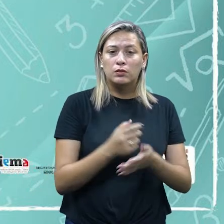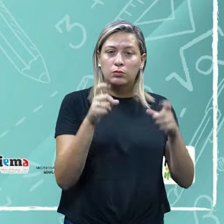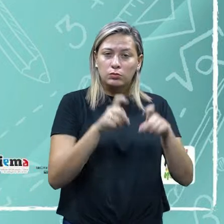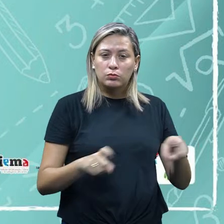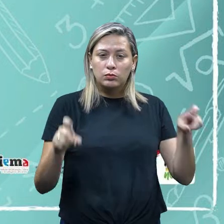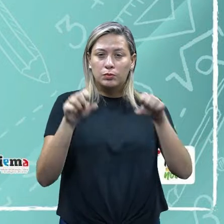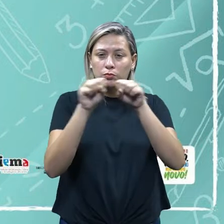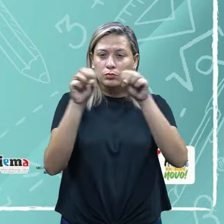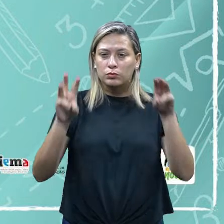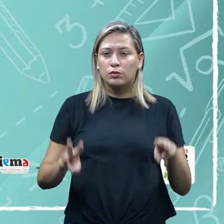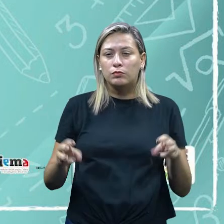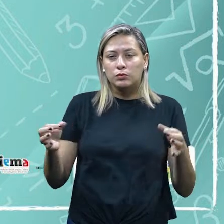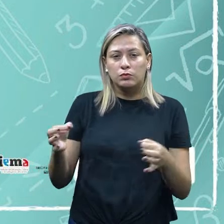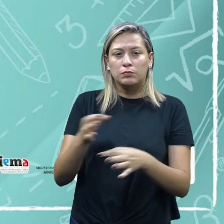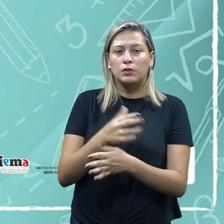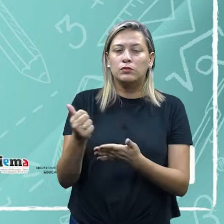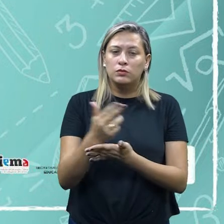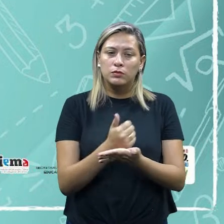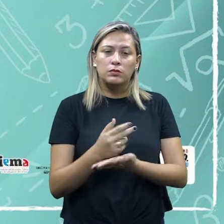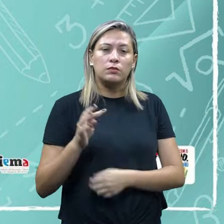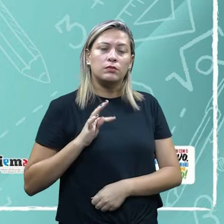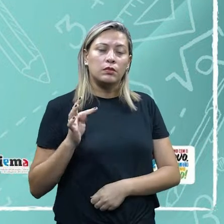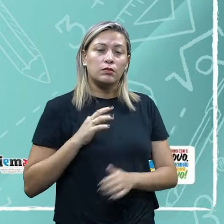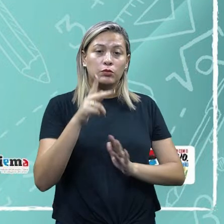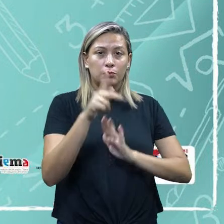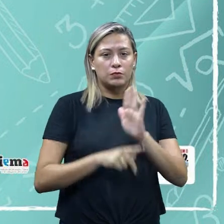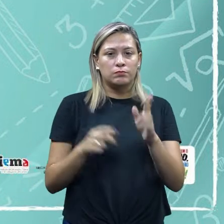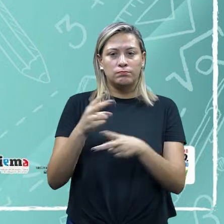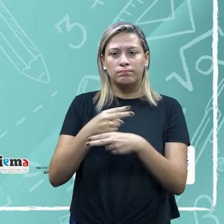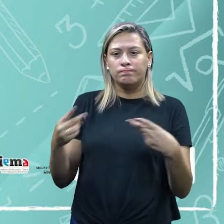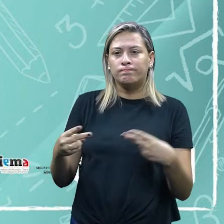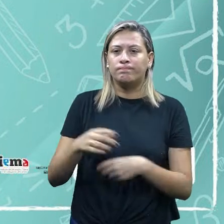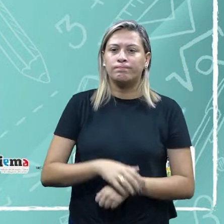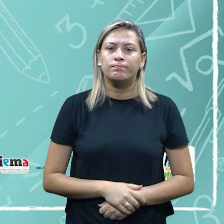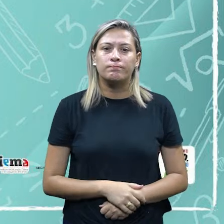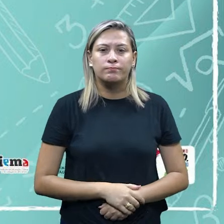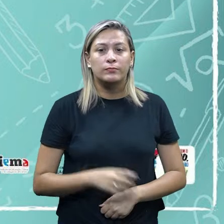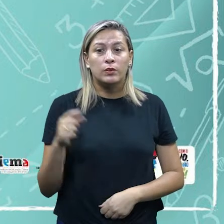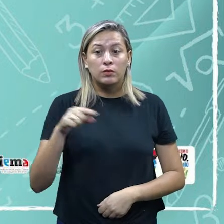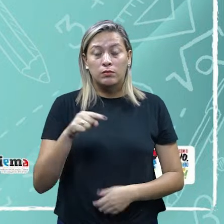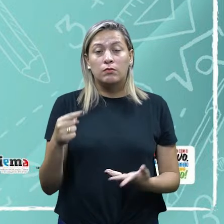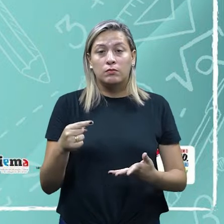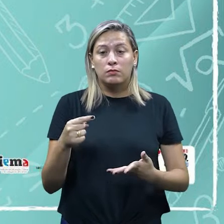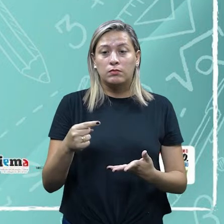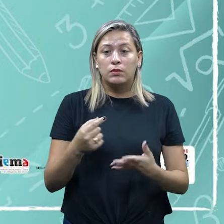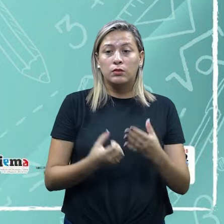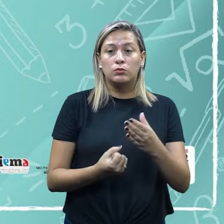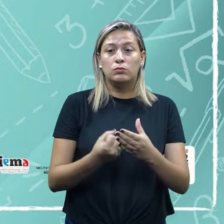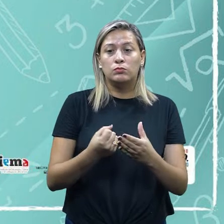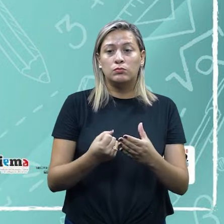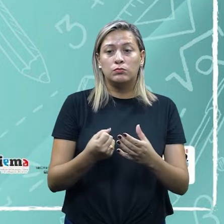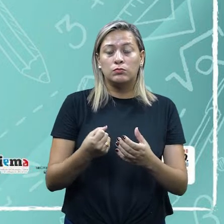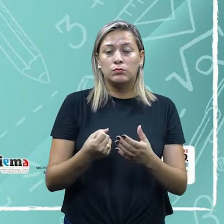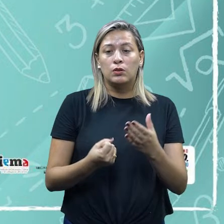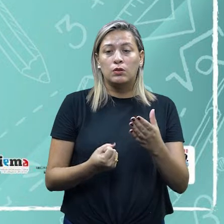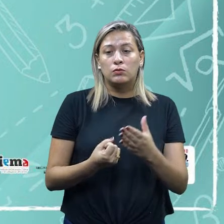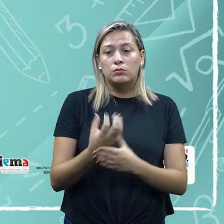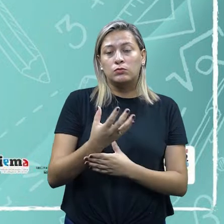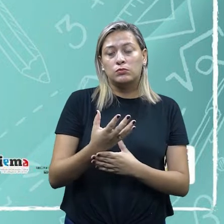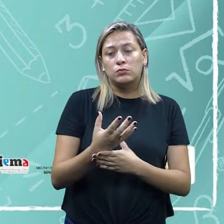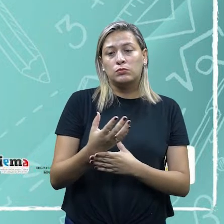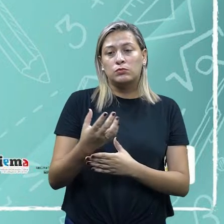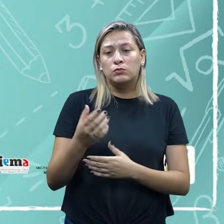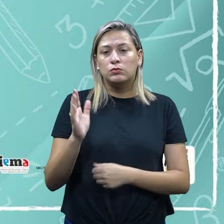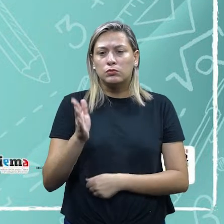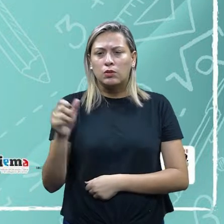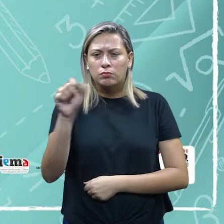desenho técnico e projetos diversos. Ele está no mercado desde 1982 e para essa liberação gratuita